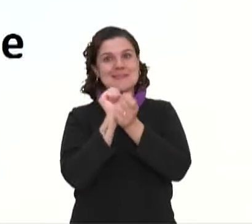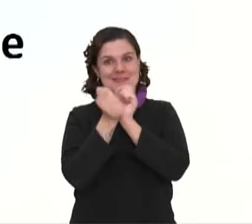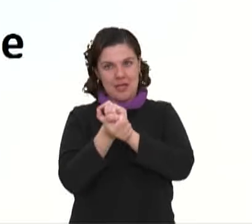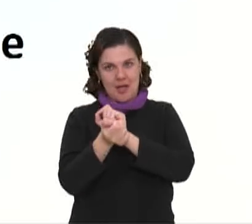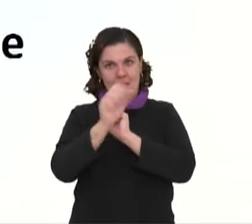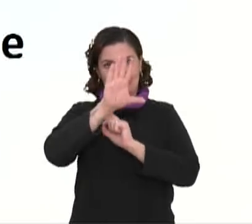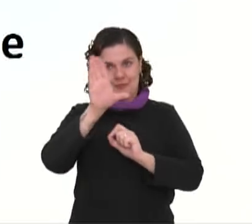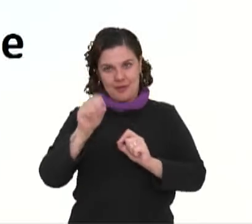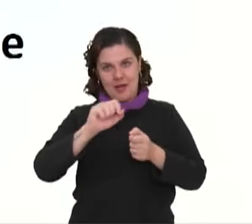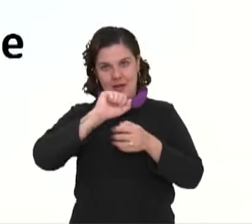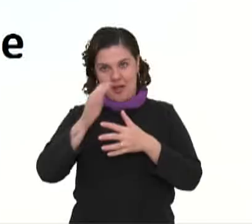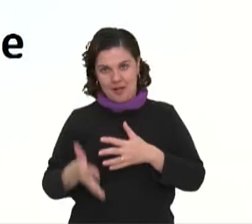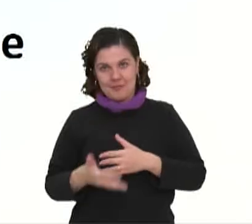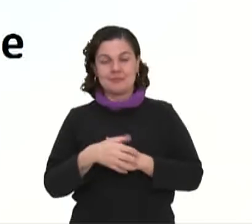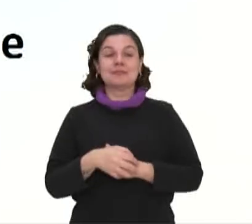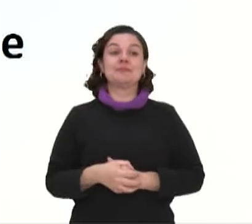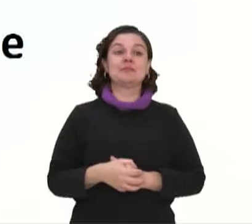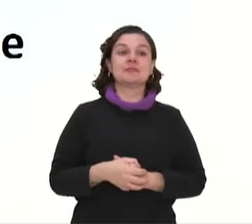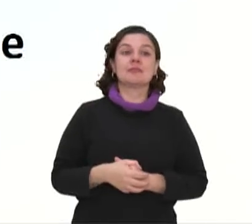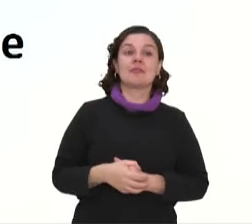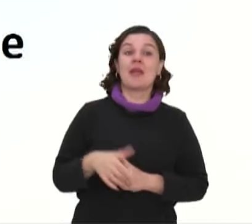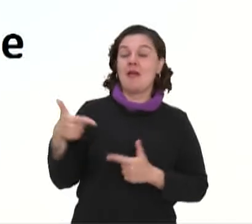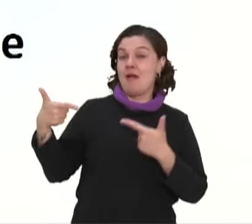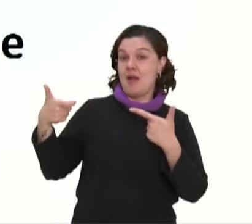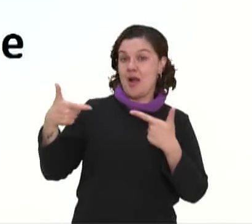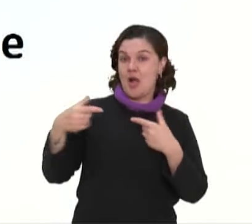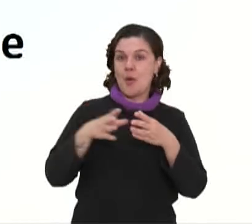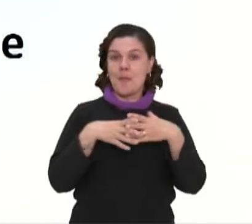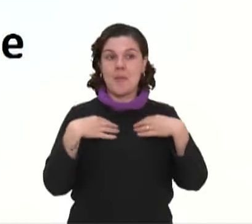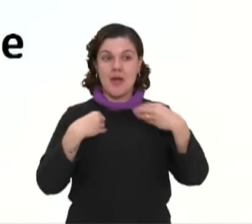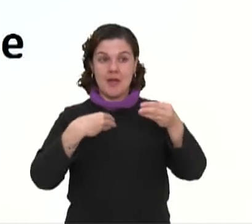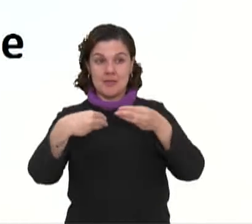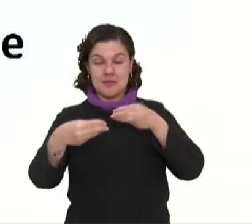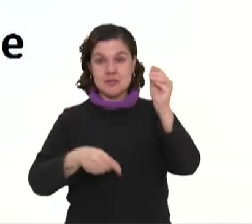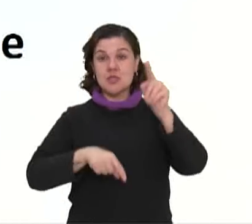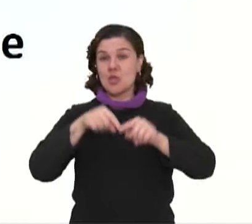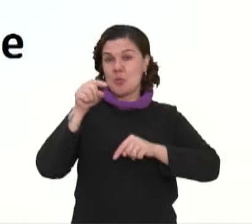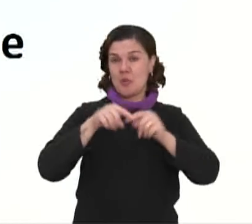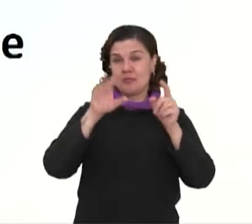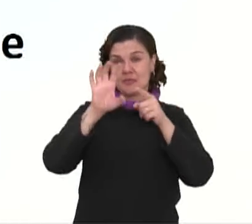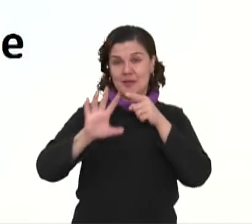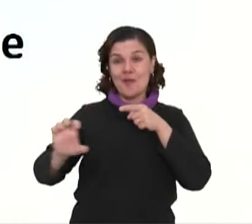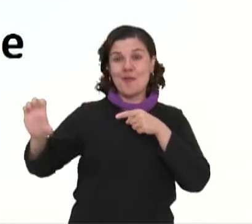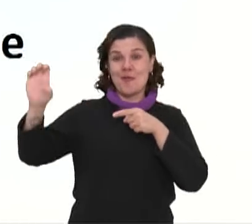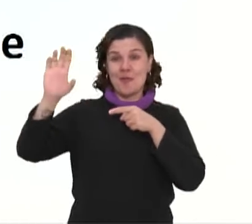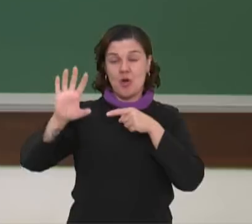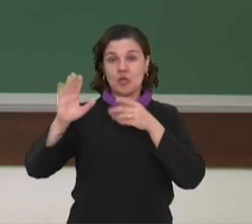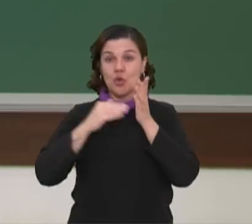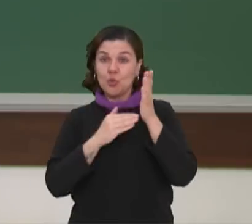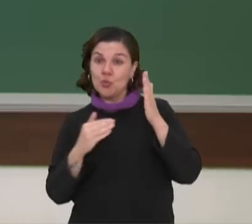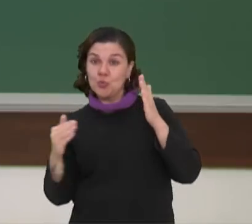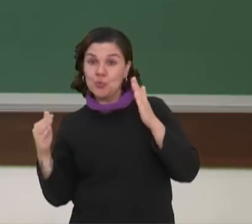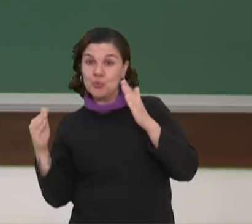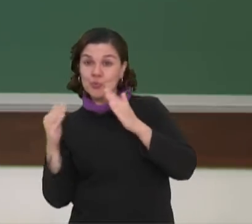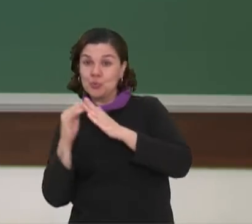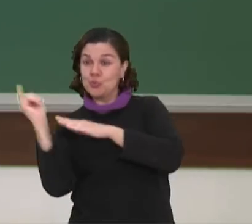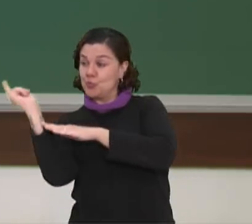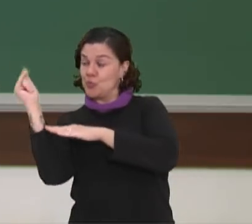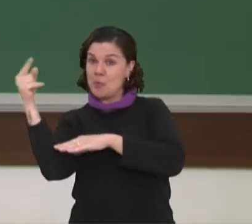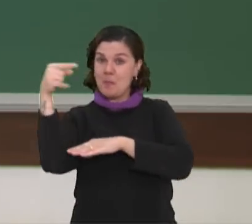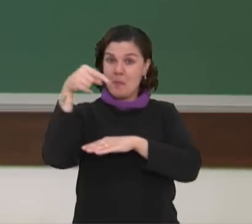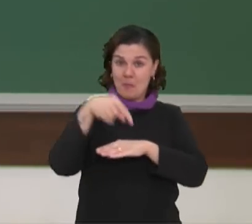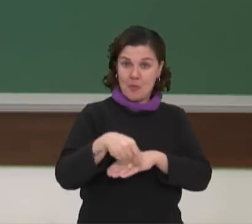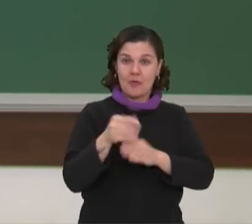da África aí no caso, armas, tecidos e produtos de origem europeia. Tudo que era importado chegava pelo porto do Rio